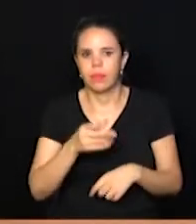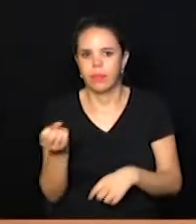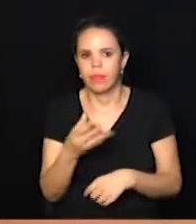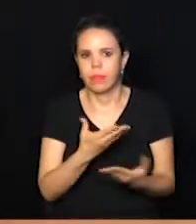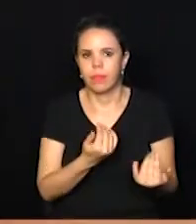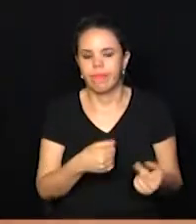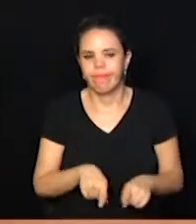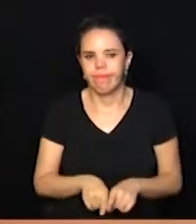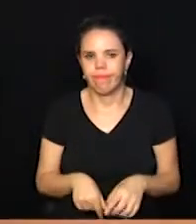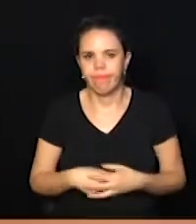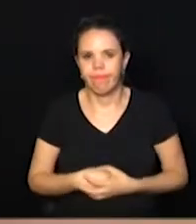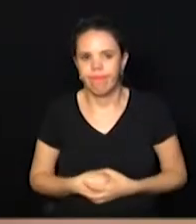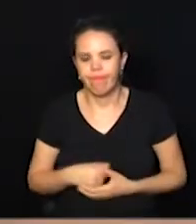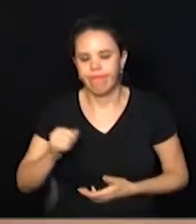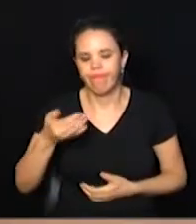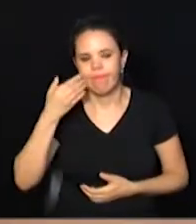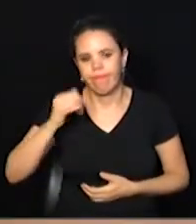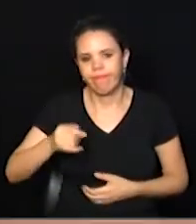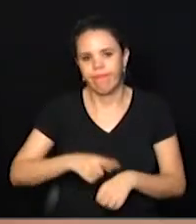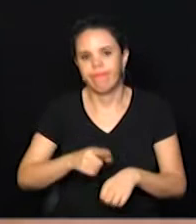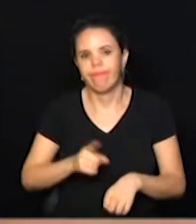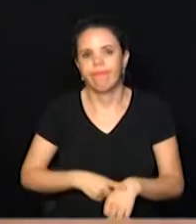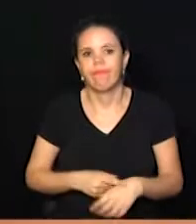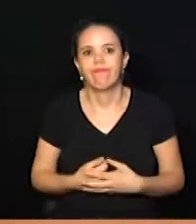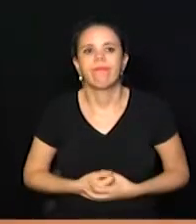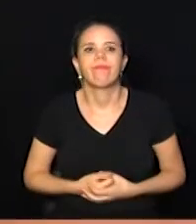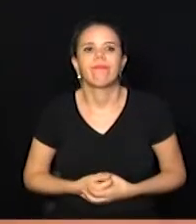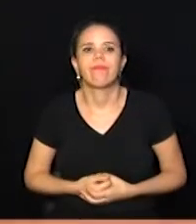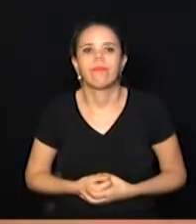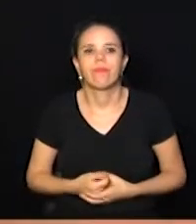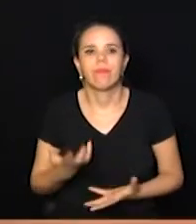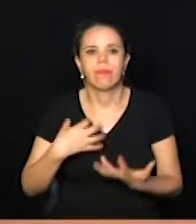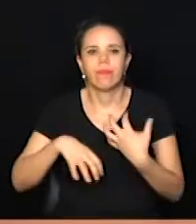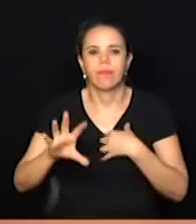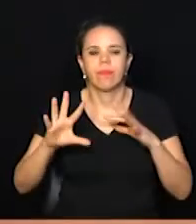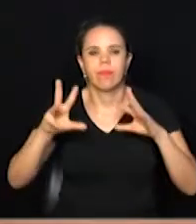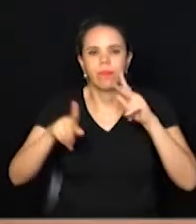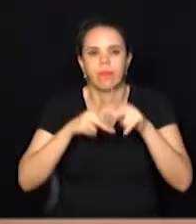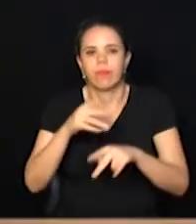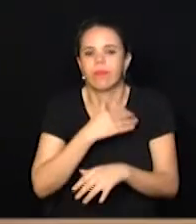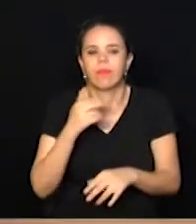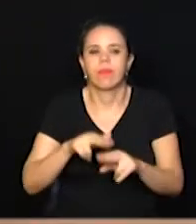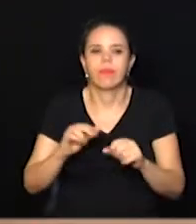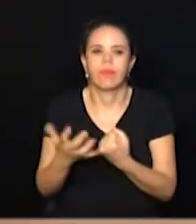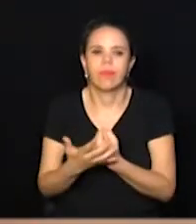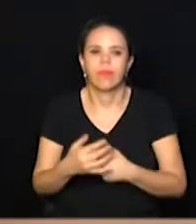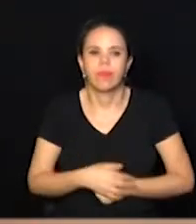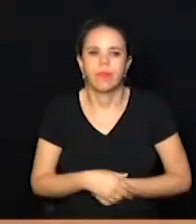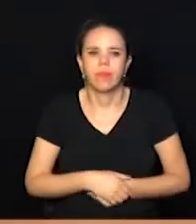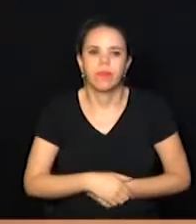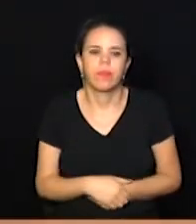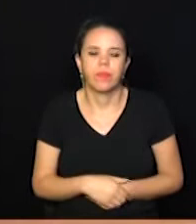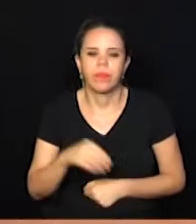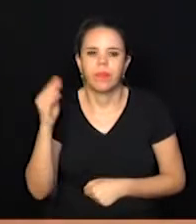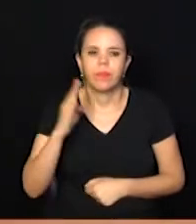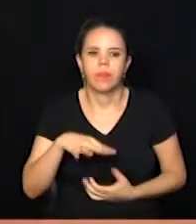e eu queria aproveitar esse momento para também me solidarizar, né, com todas as vítimas da pandemia do Covid, não só no